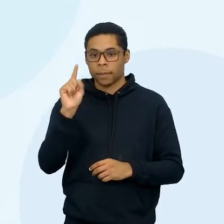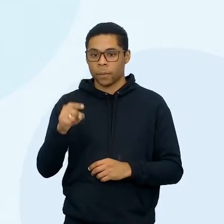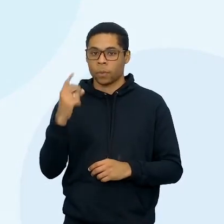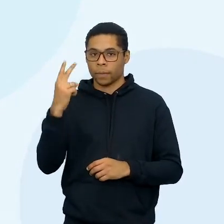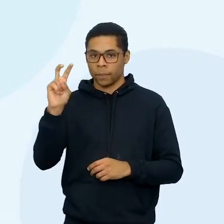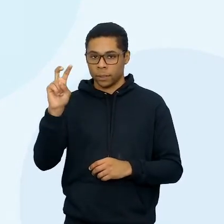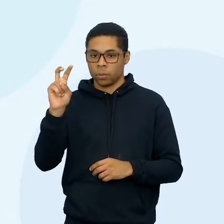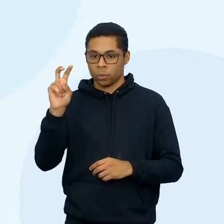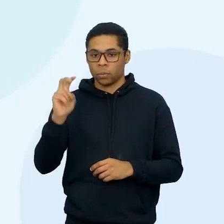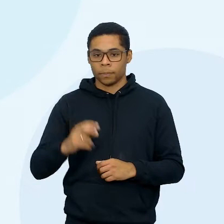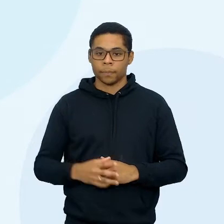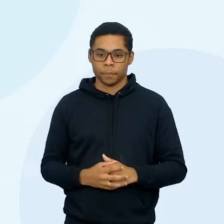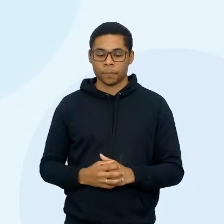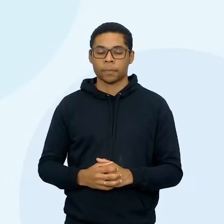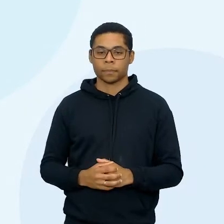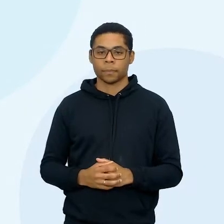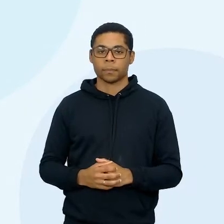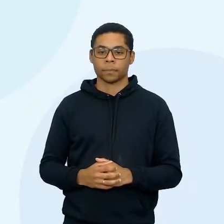3,25.